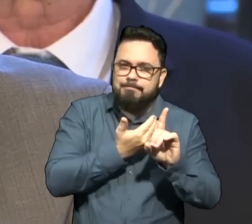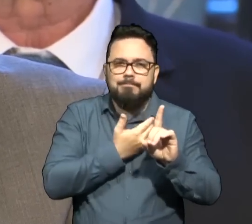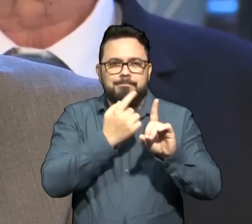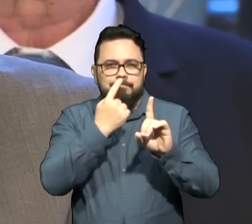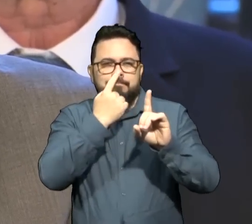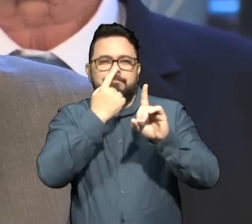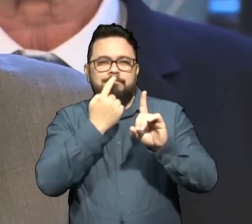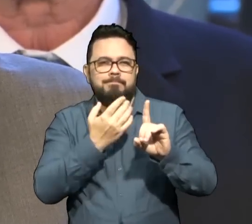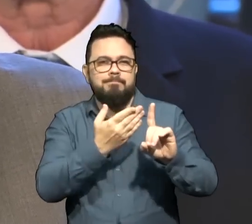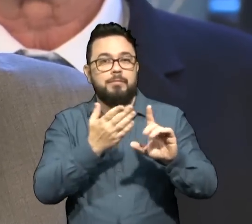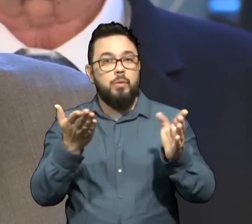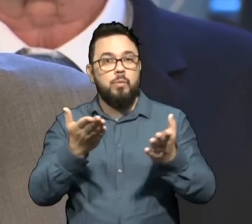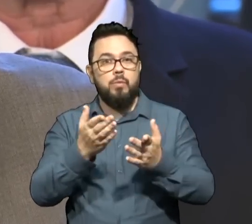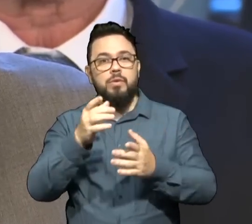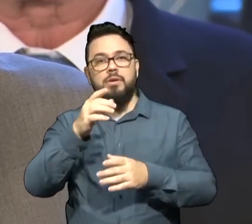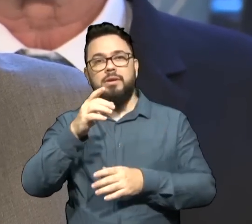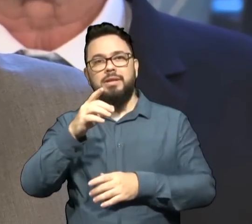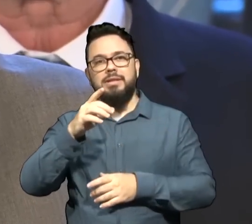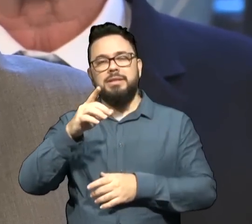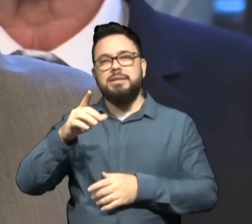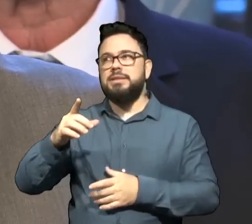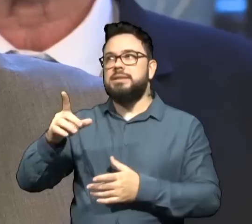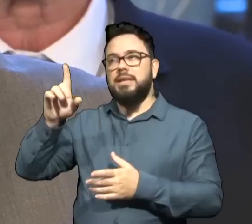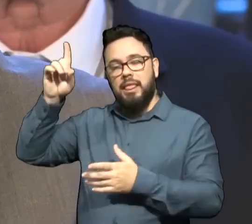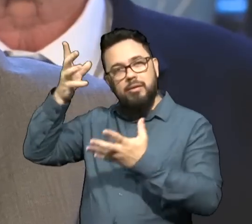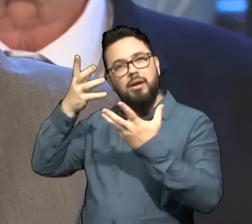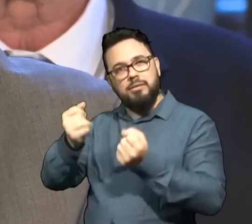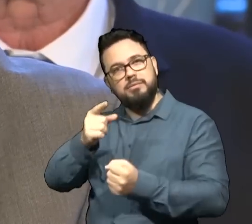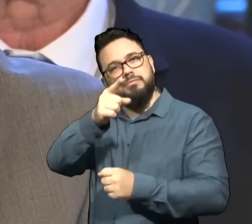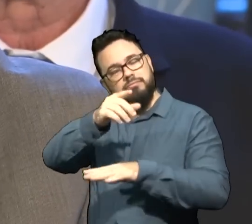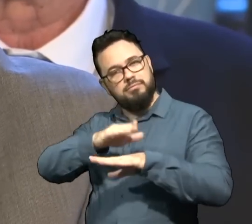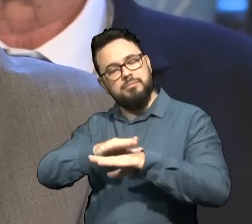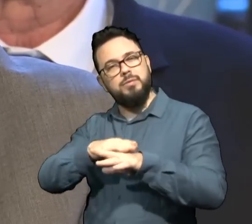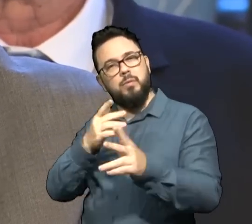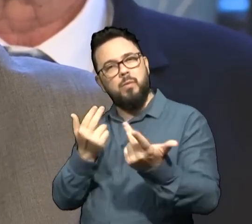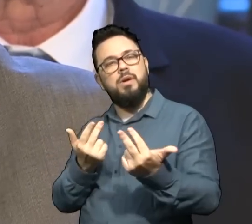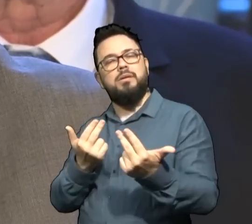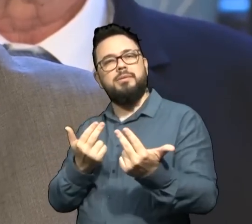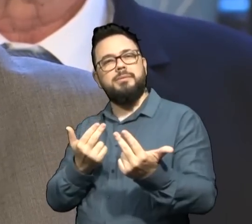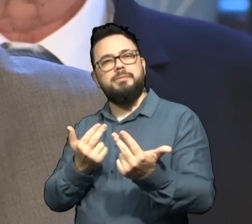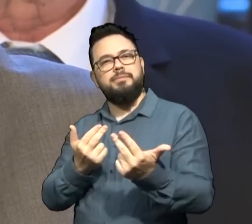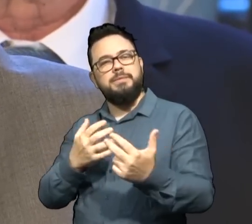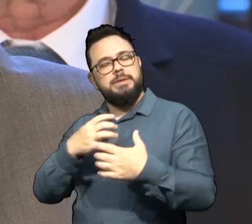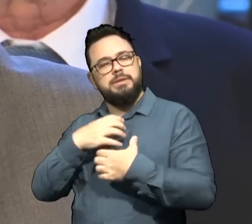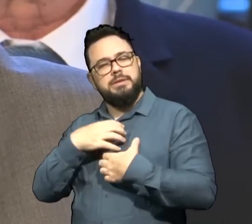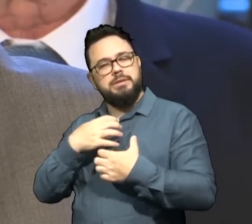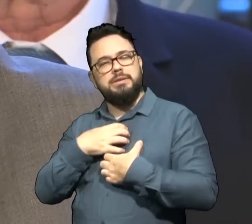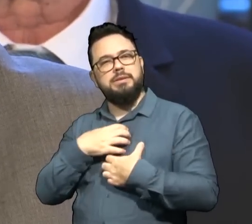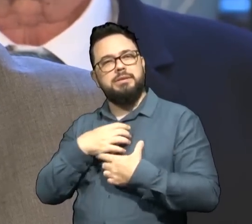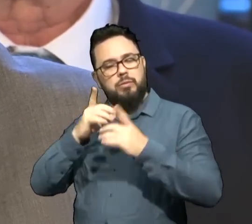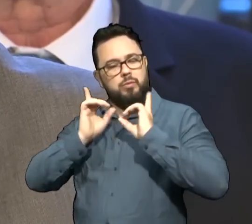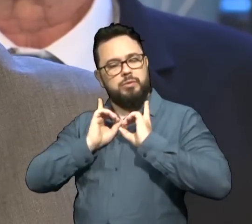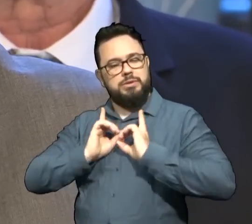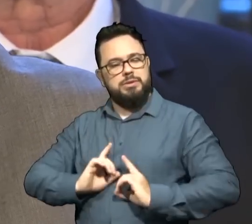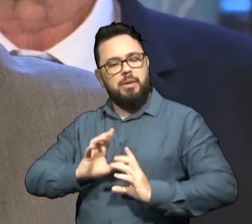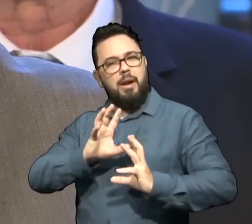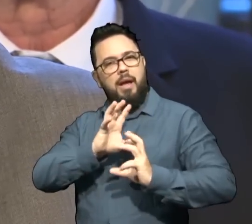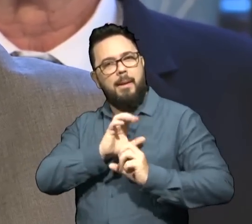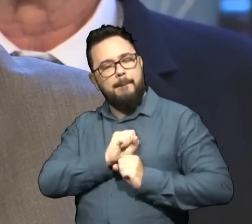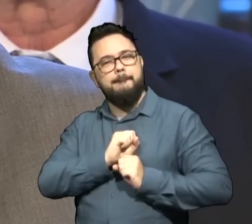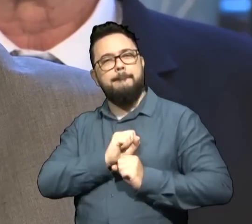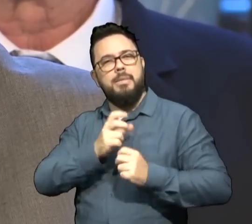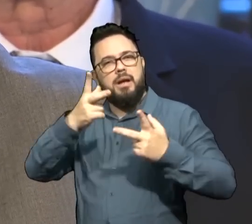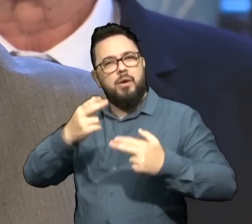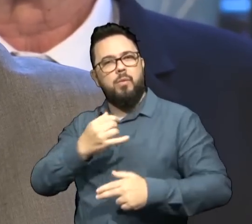hoje o céu dá esse direito a você de se sentir um discípulo uma discípula